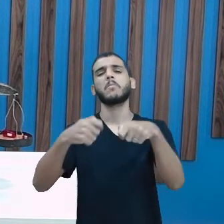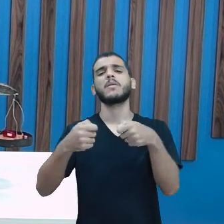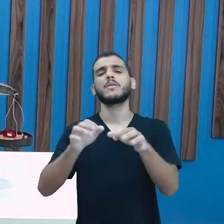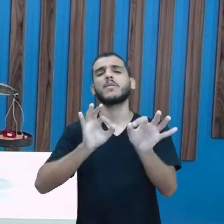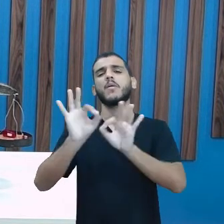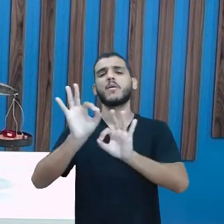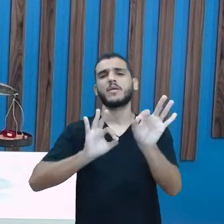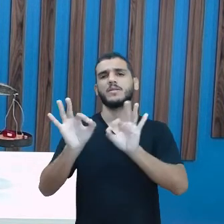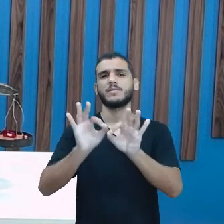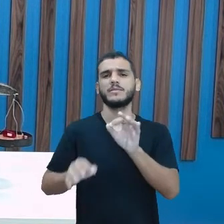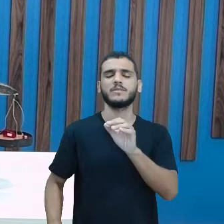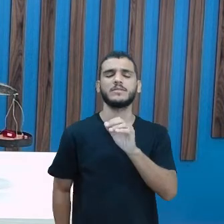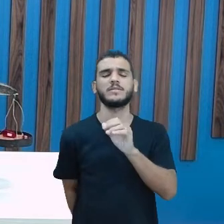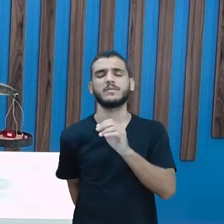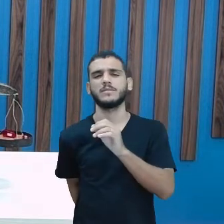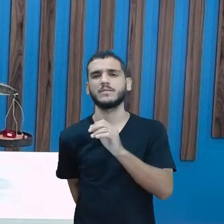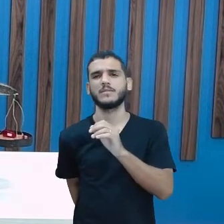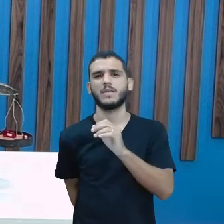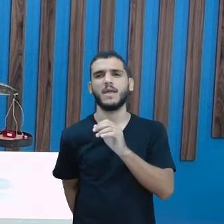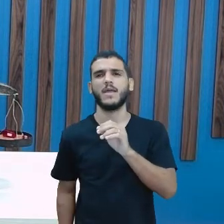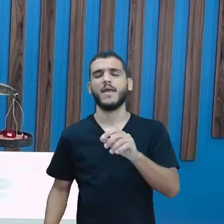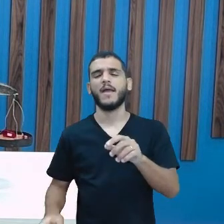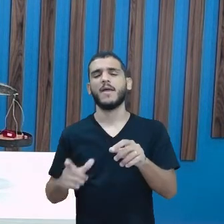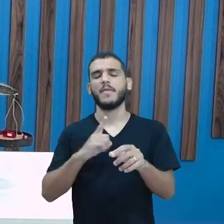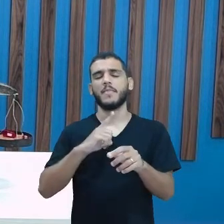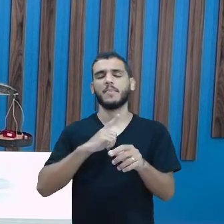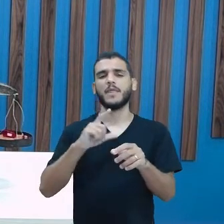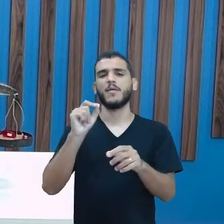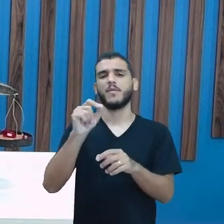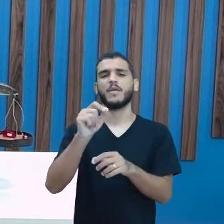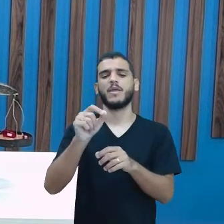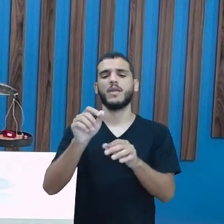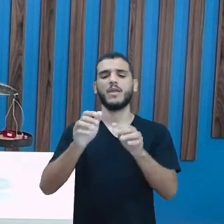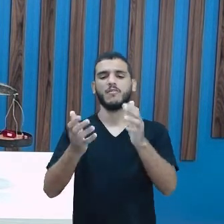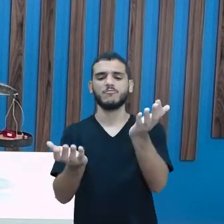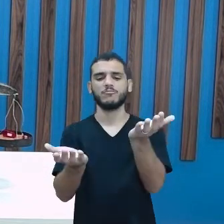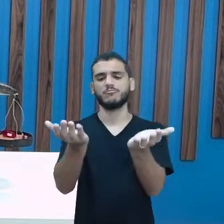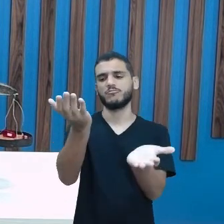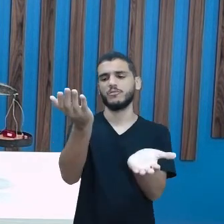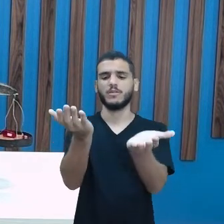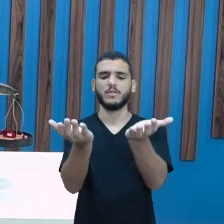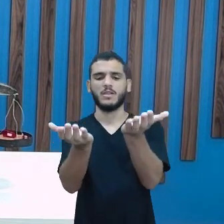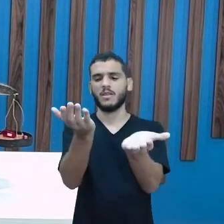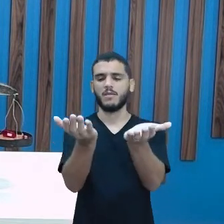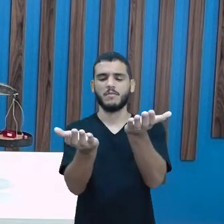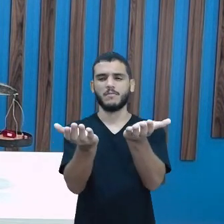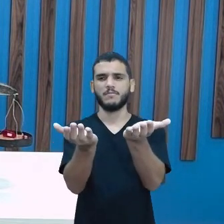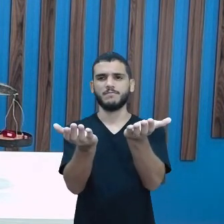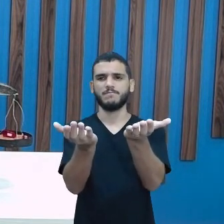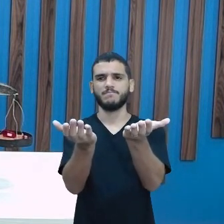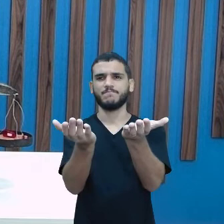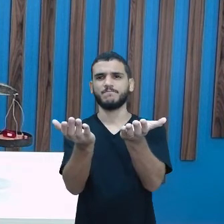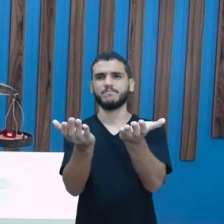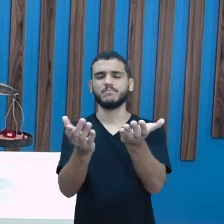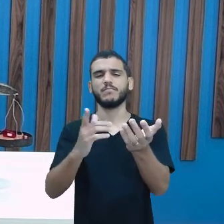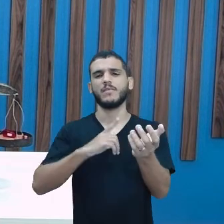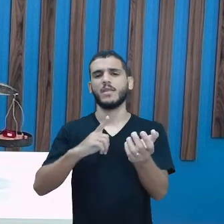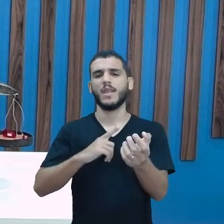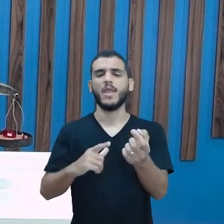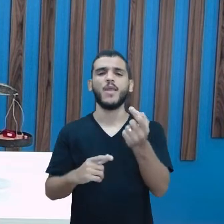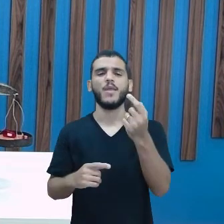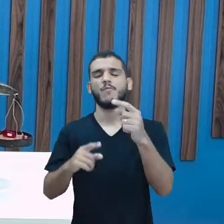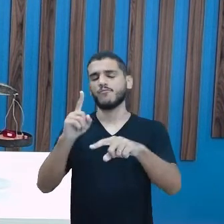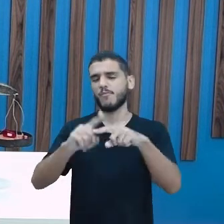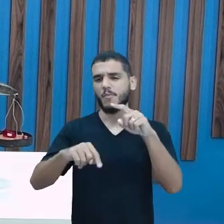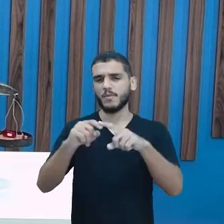desse lado aqui para que ela mantenha o equilíbrio? Eu já tenho aqui, ó, um objeto